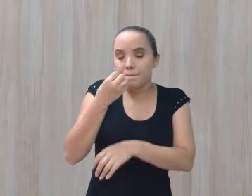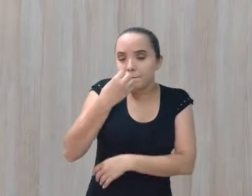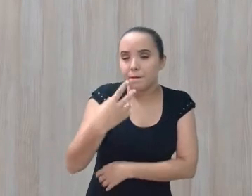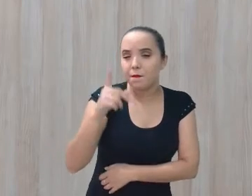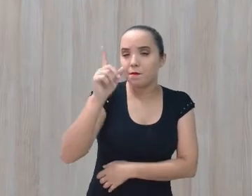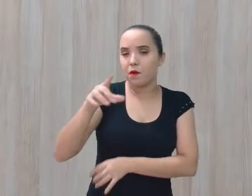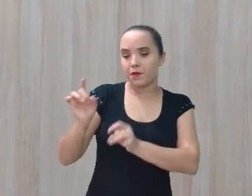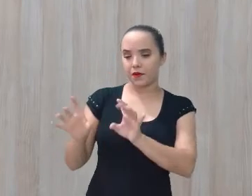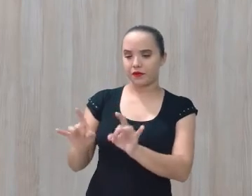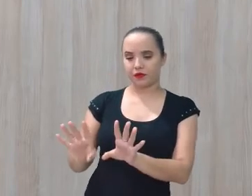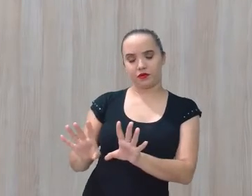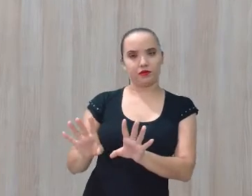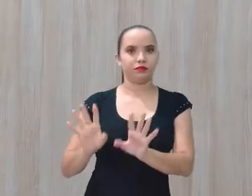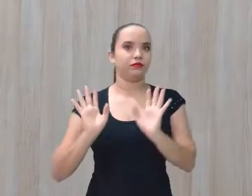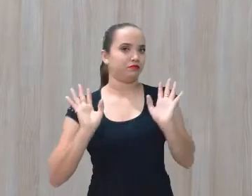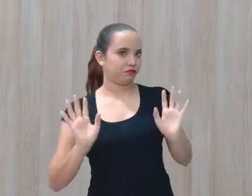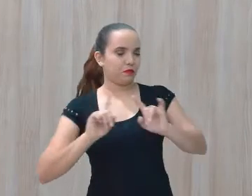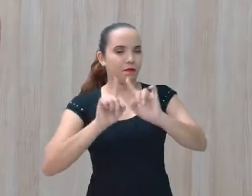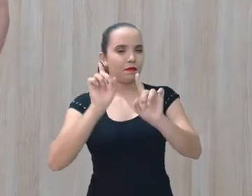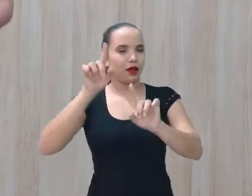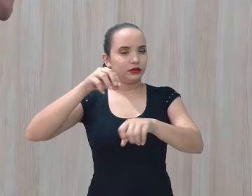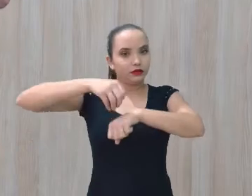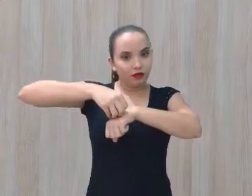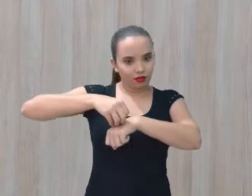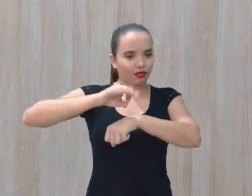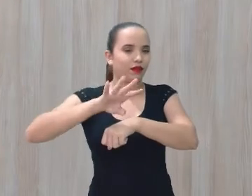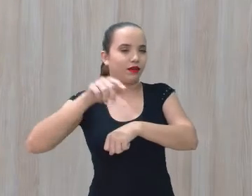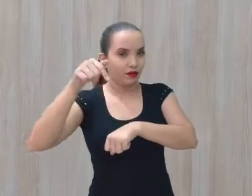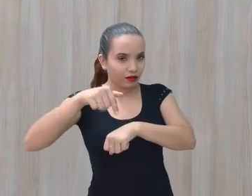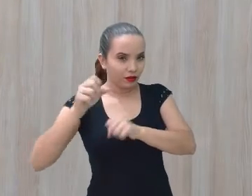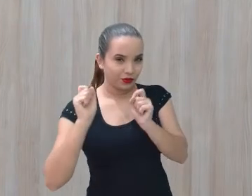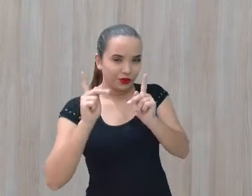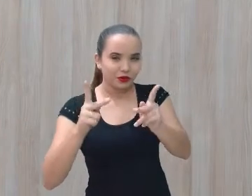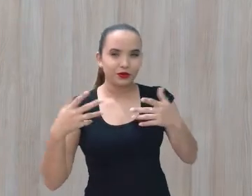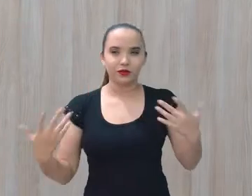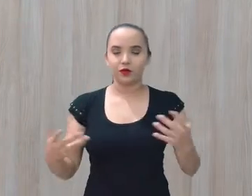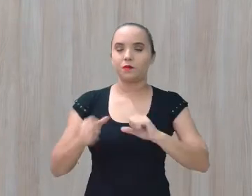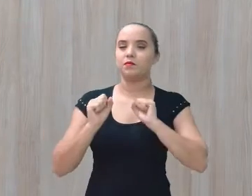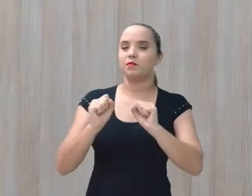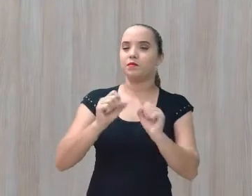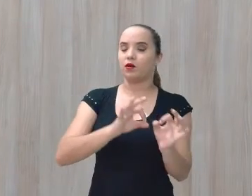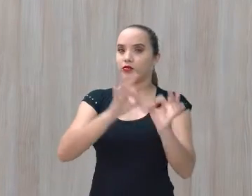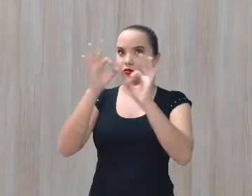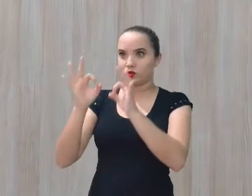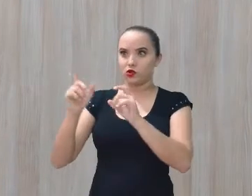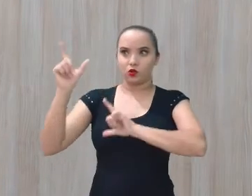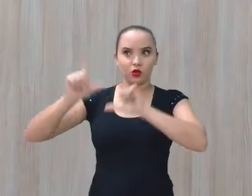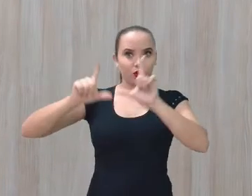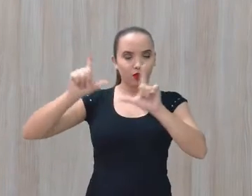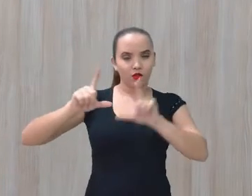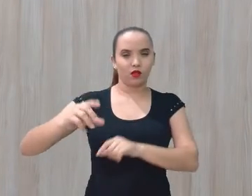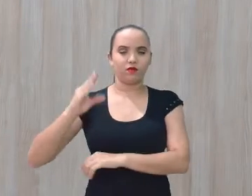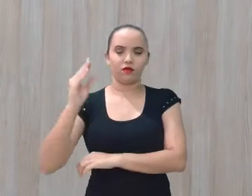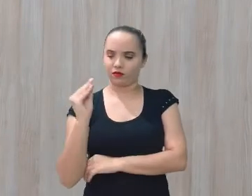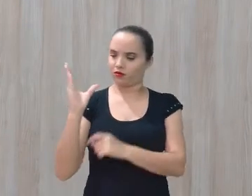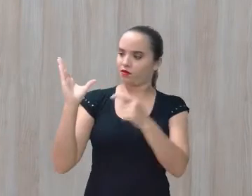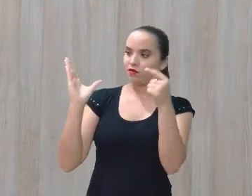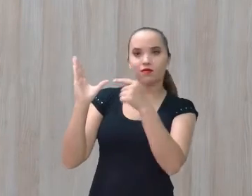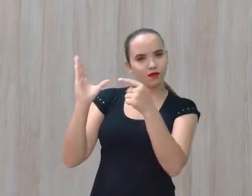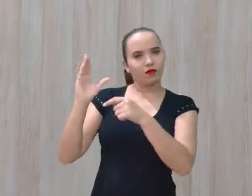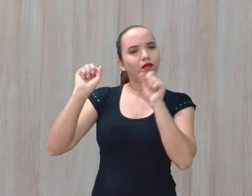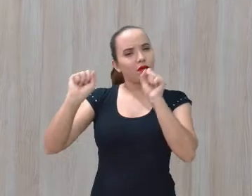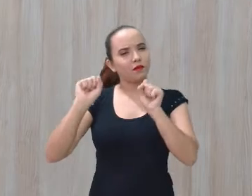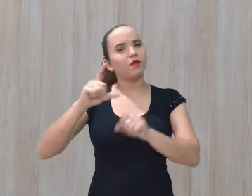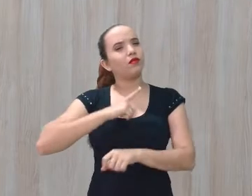para vocês, ok? Então vocês podem se conectar pela TV, pelo celular, os QR Code